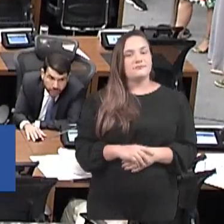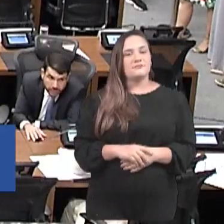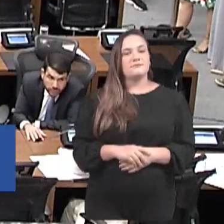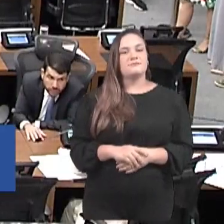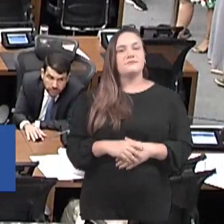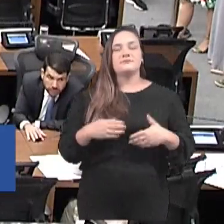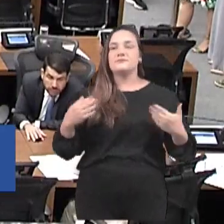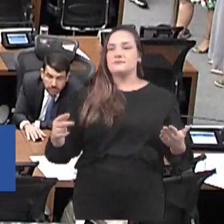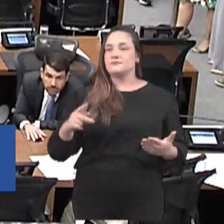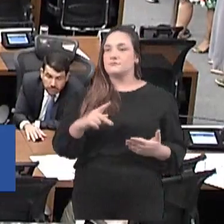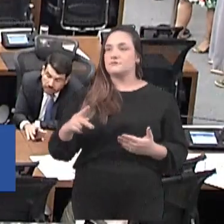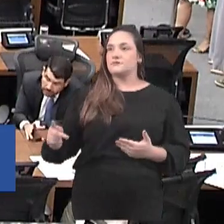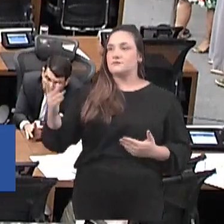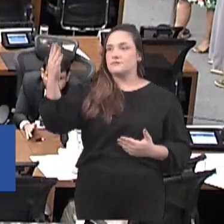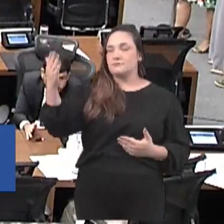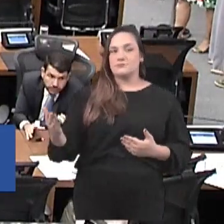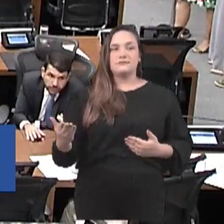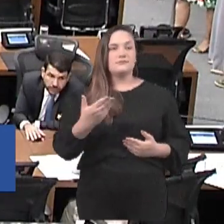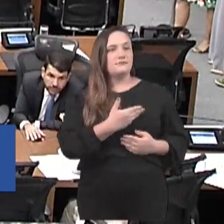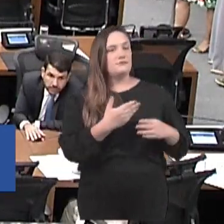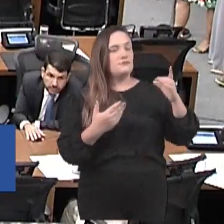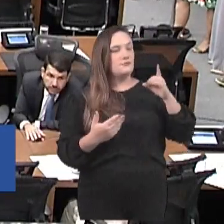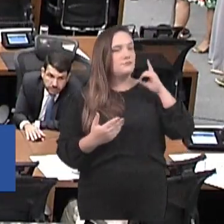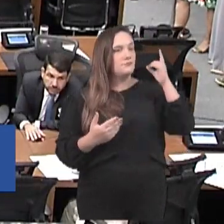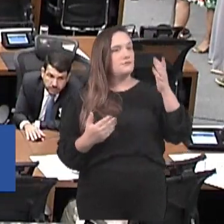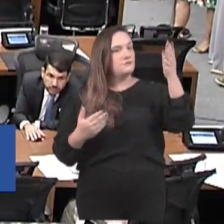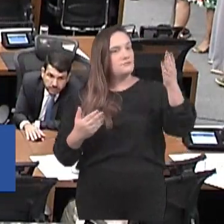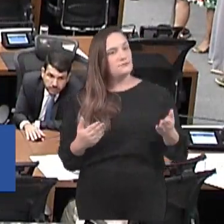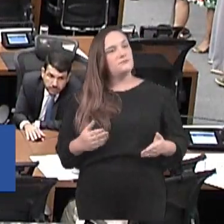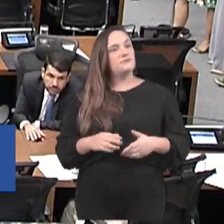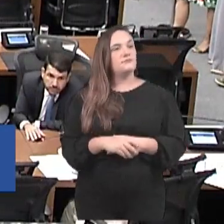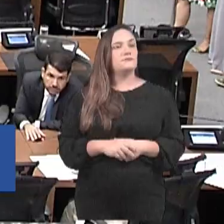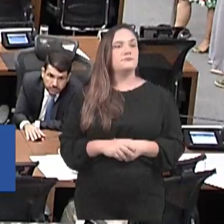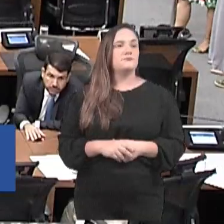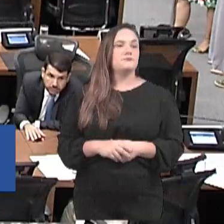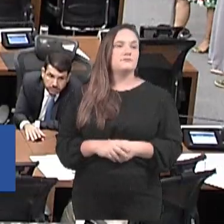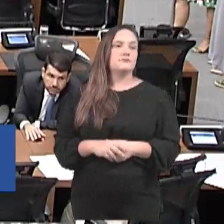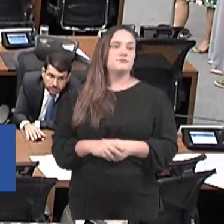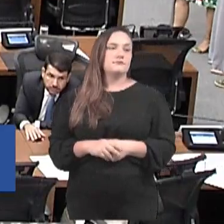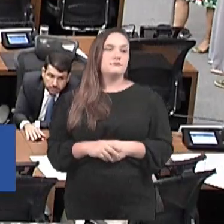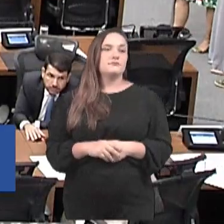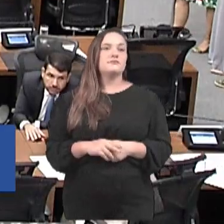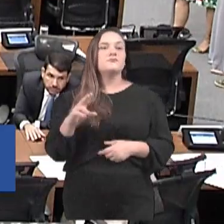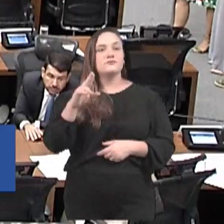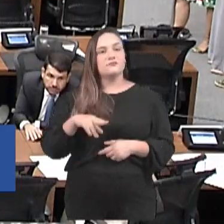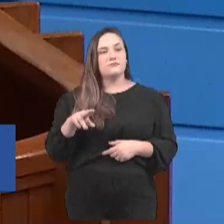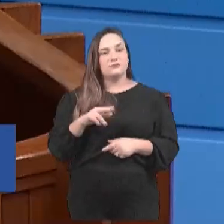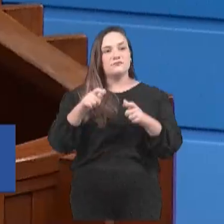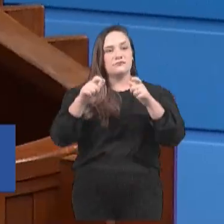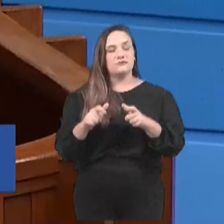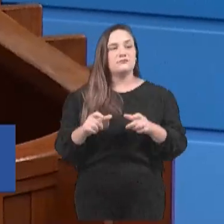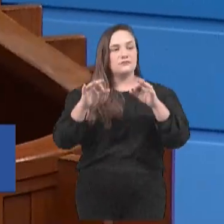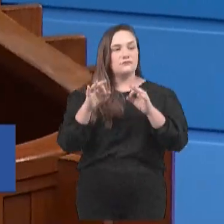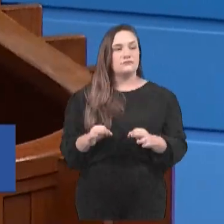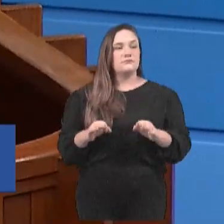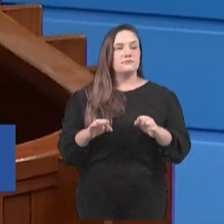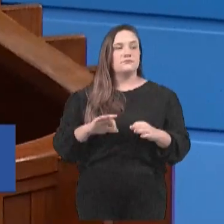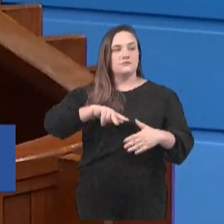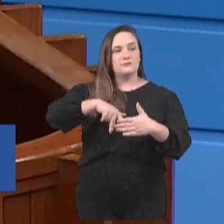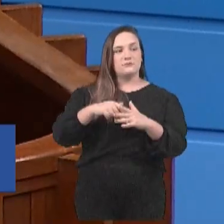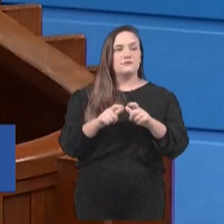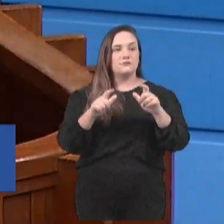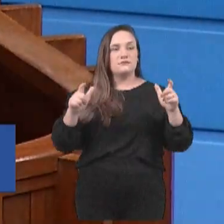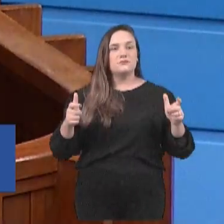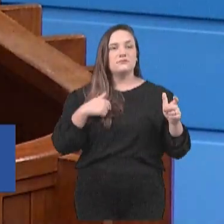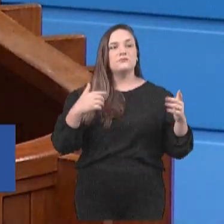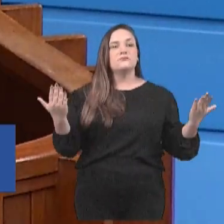Senhor presidente, colegas parlamentares, usando do local apropriado, venho falar sobre